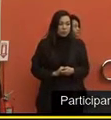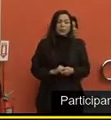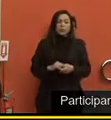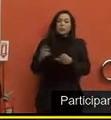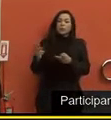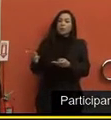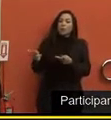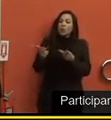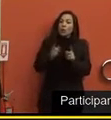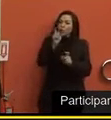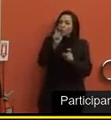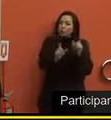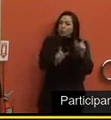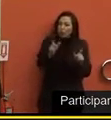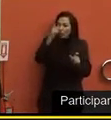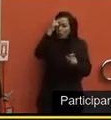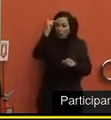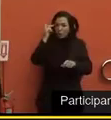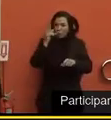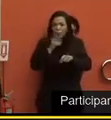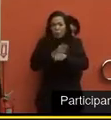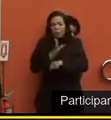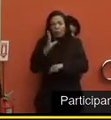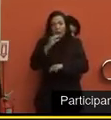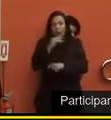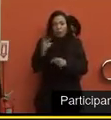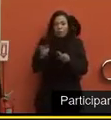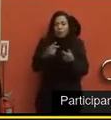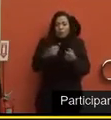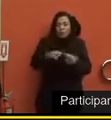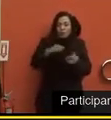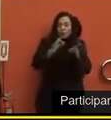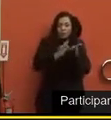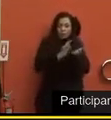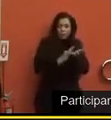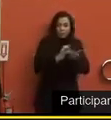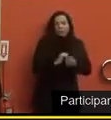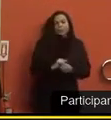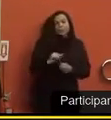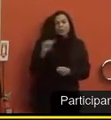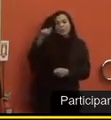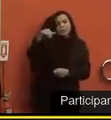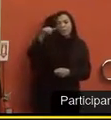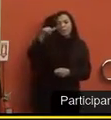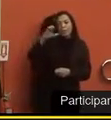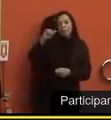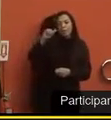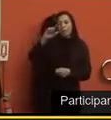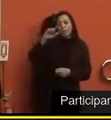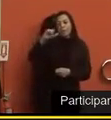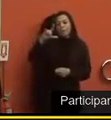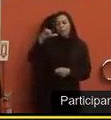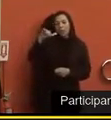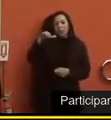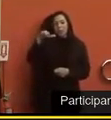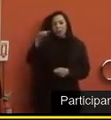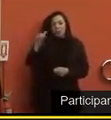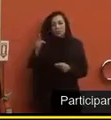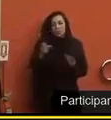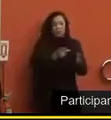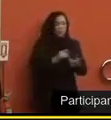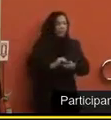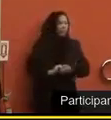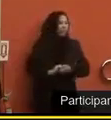Convido cada um dos empossados a comparecer para assinatura. Ana Carolina Sarmento Peluso de Siqueira.